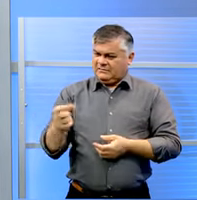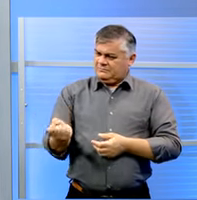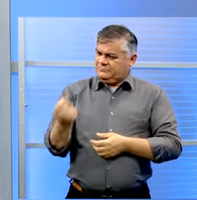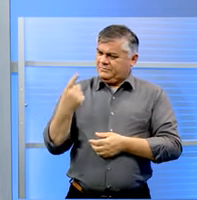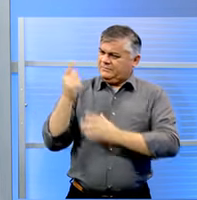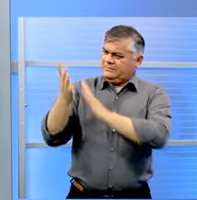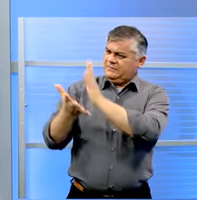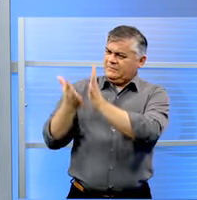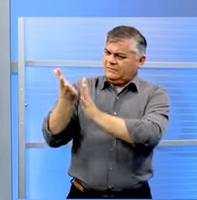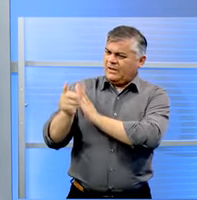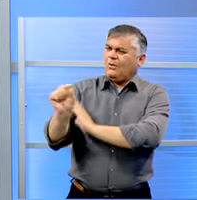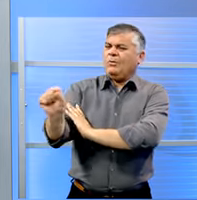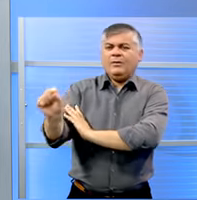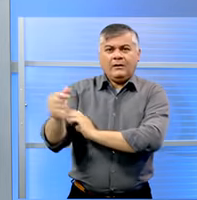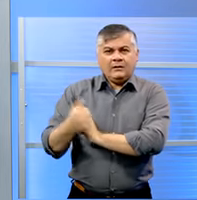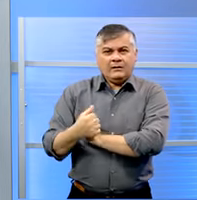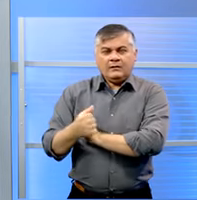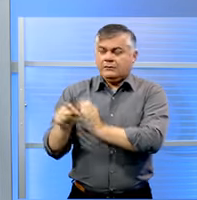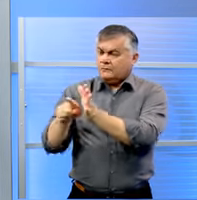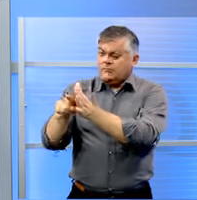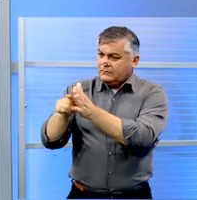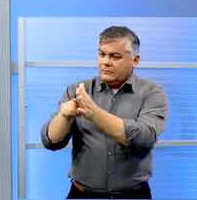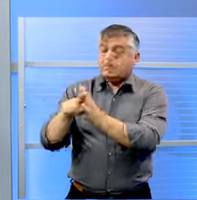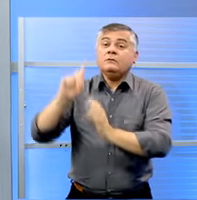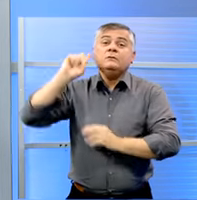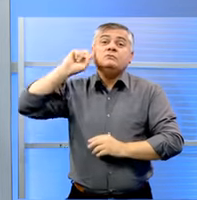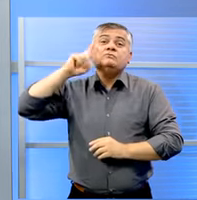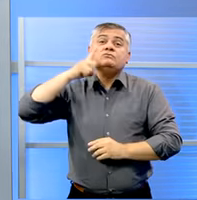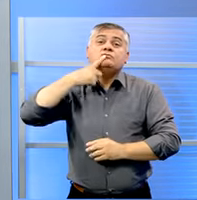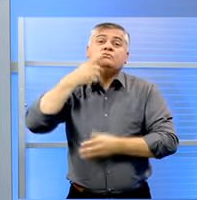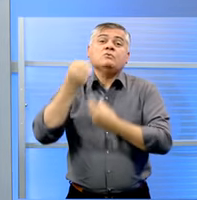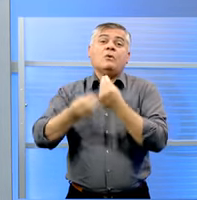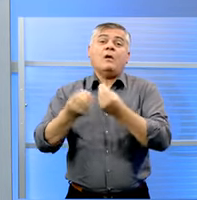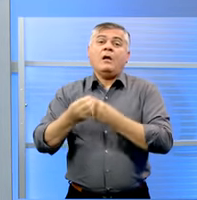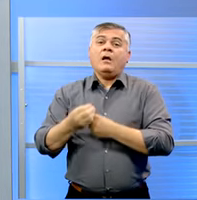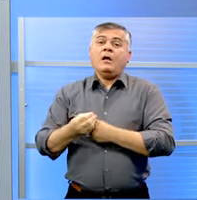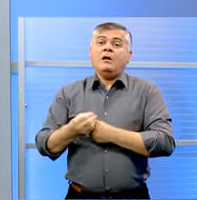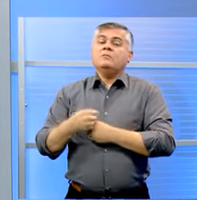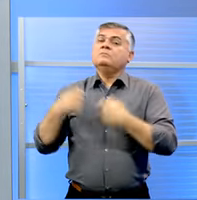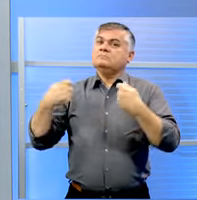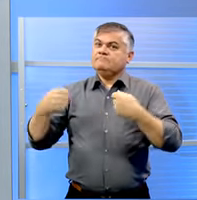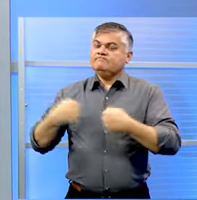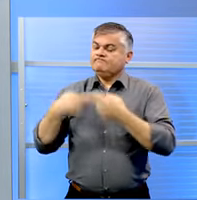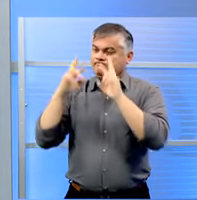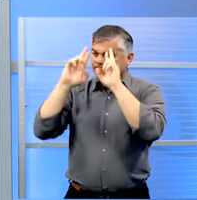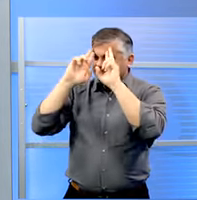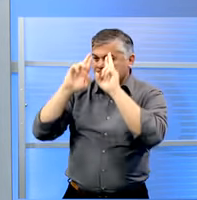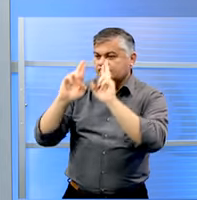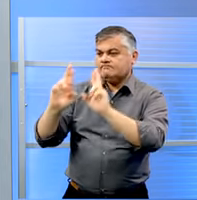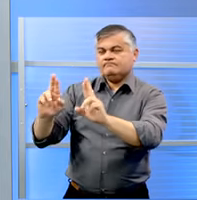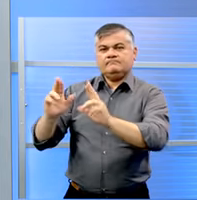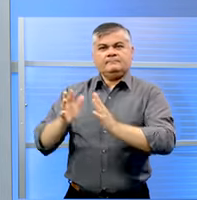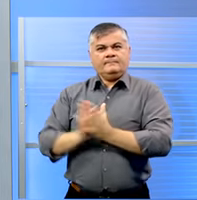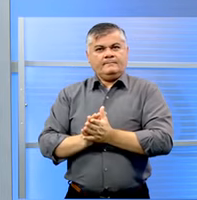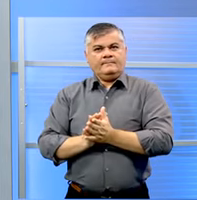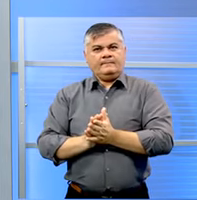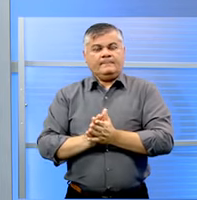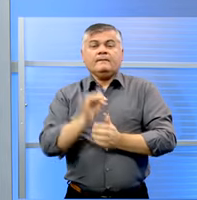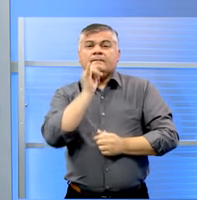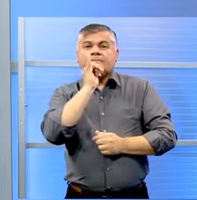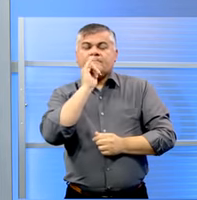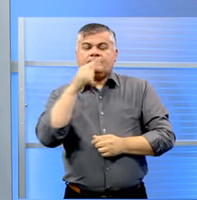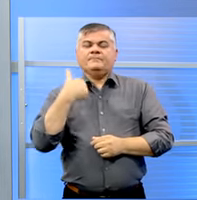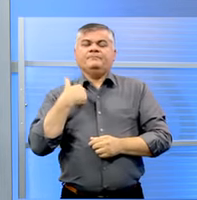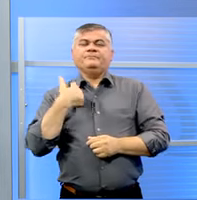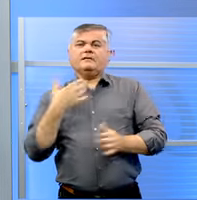da língua de sinais? A pessoa surda de um outro modo, um outro ponto de vista. Quando eu entro dentro da